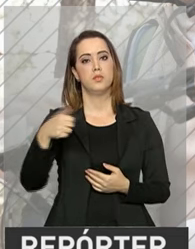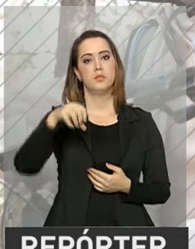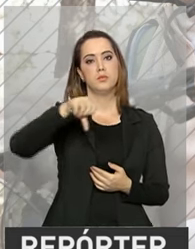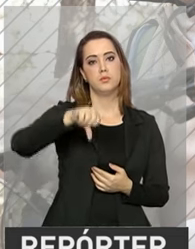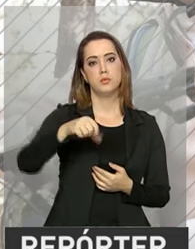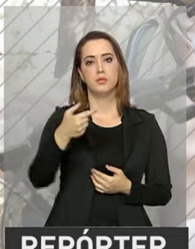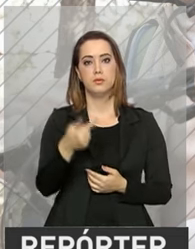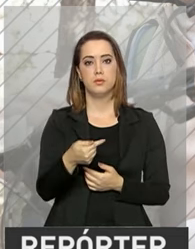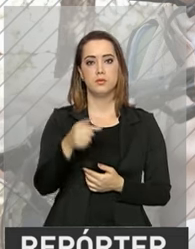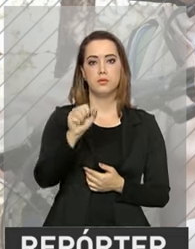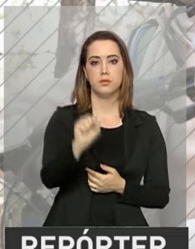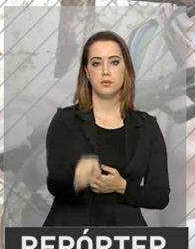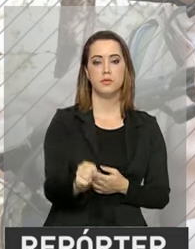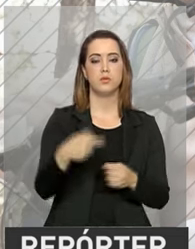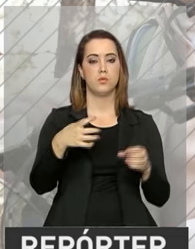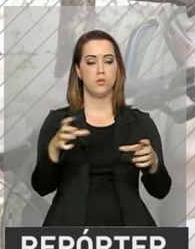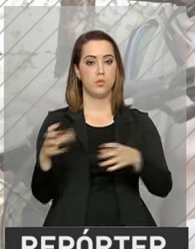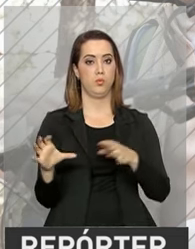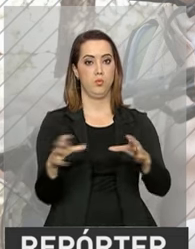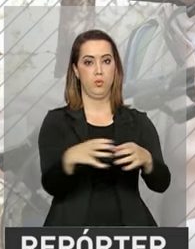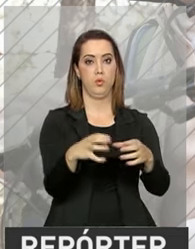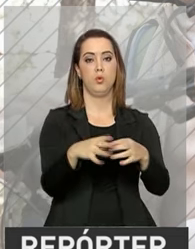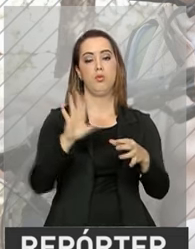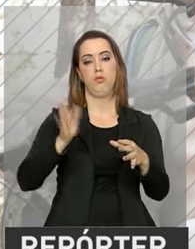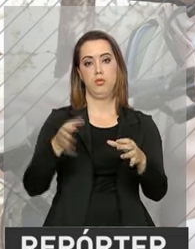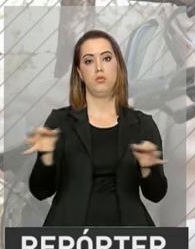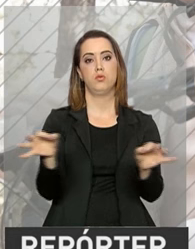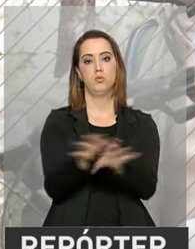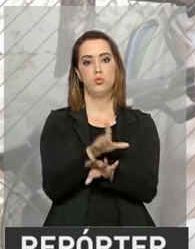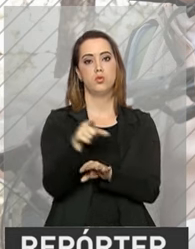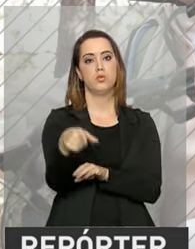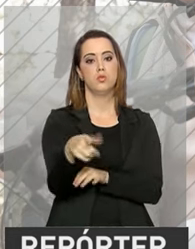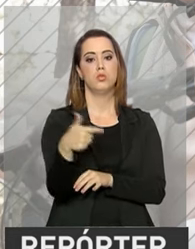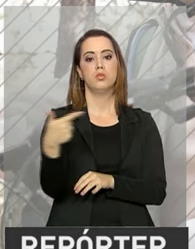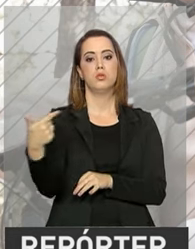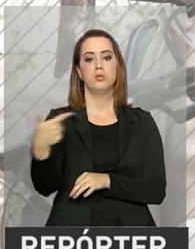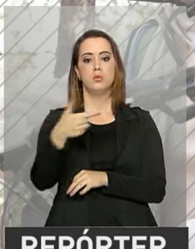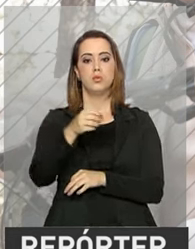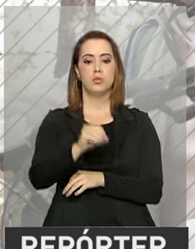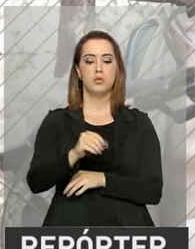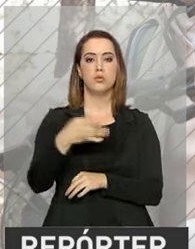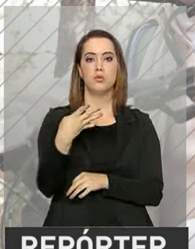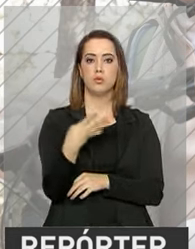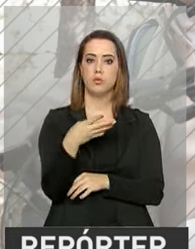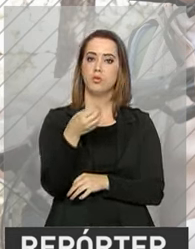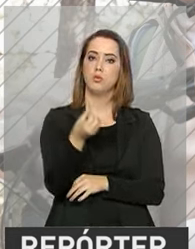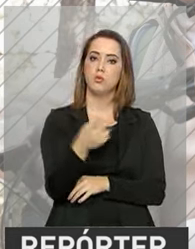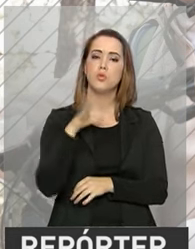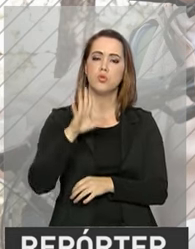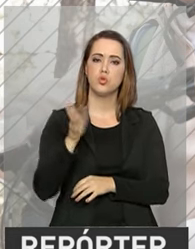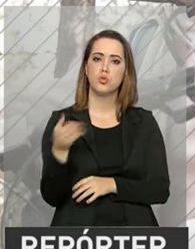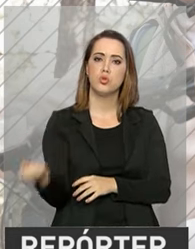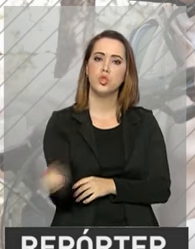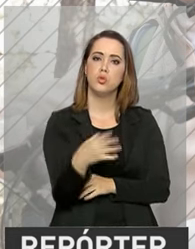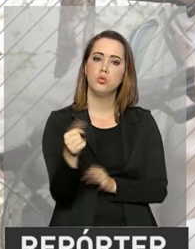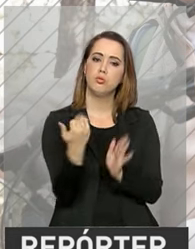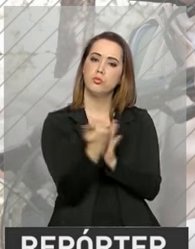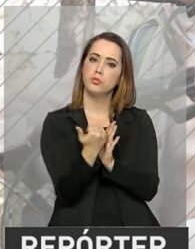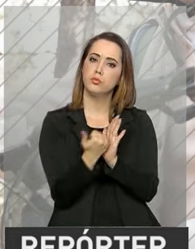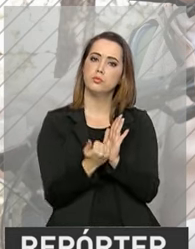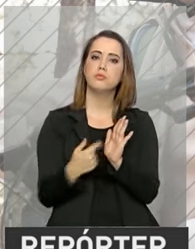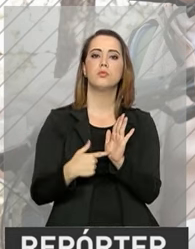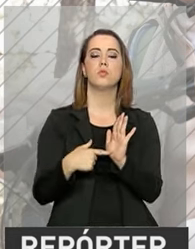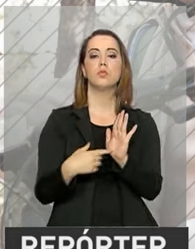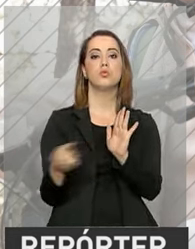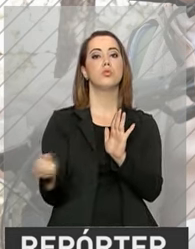1.779 polos finalizados e 2.046 novas propostas de polos habilitadas. Para todo o país, o